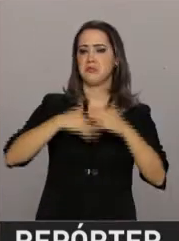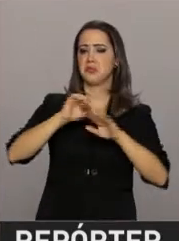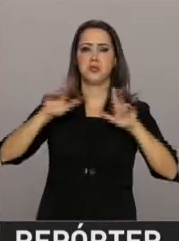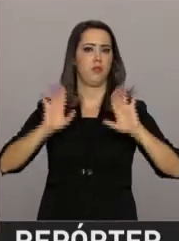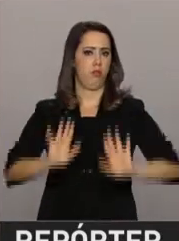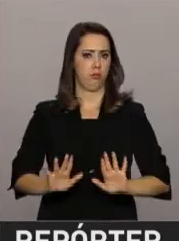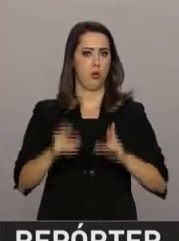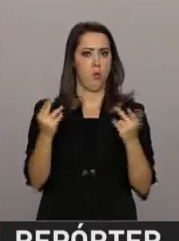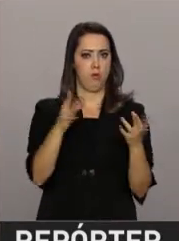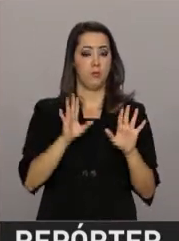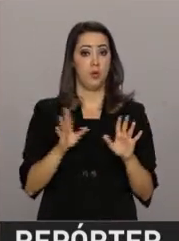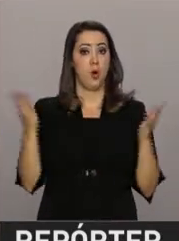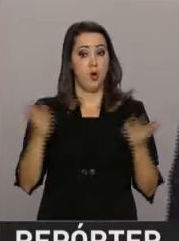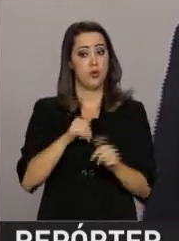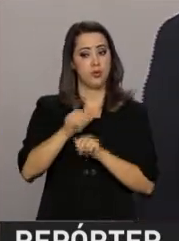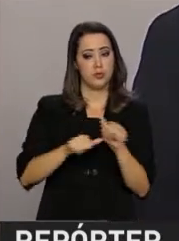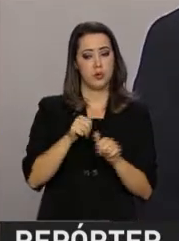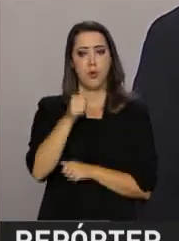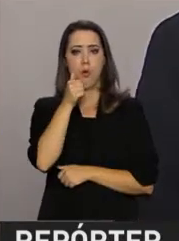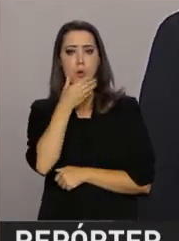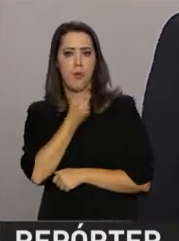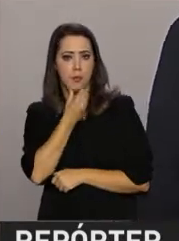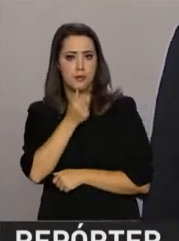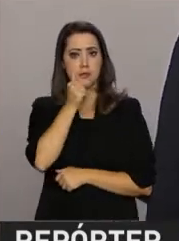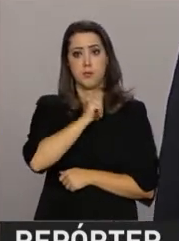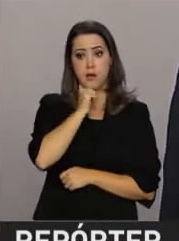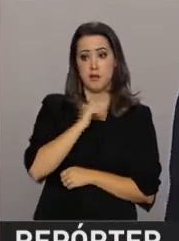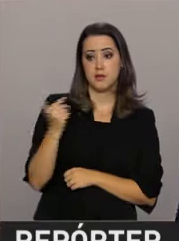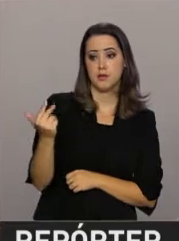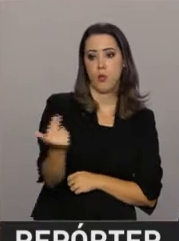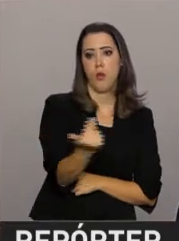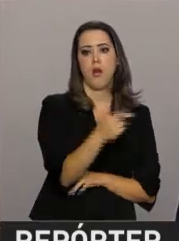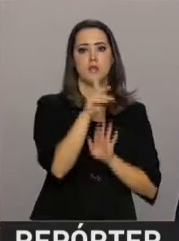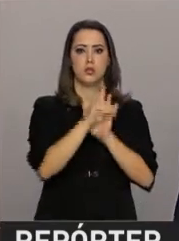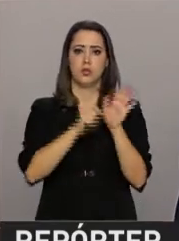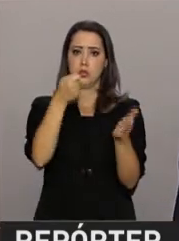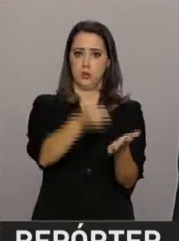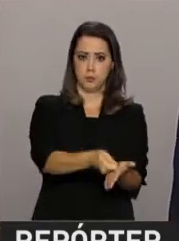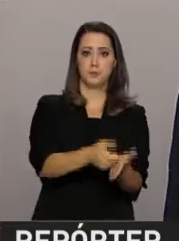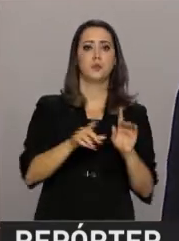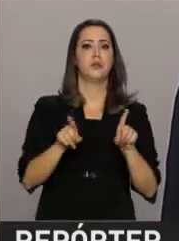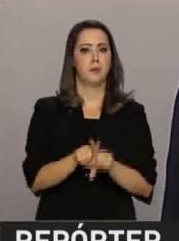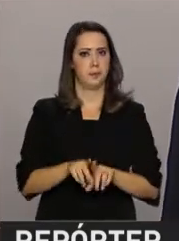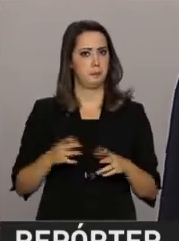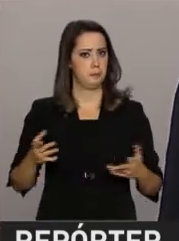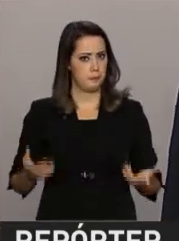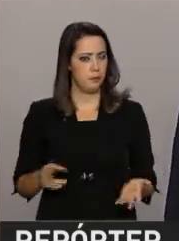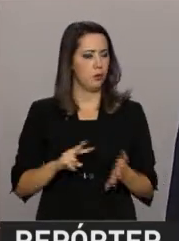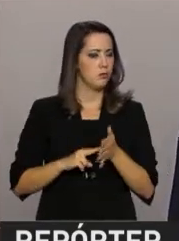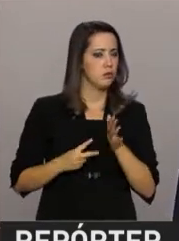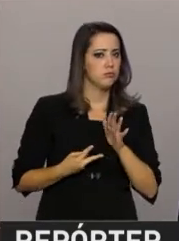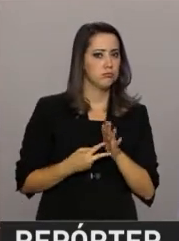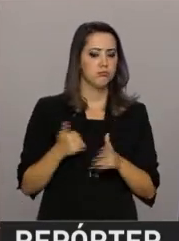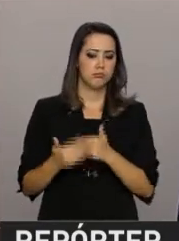etc hoje não hoje a regra homens e mulheres são iguais em direitos e deveres significou uma